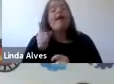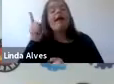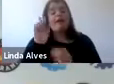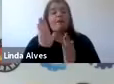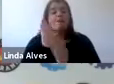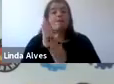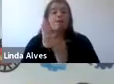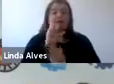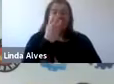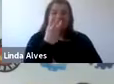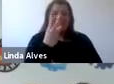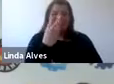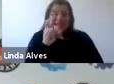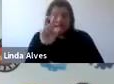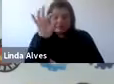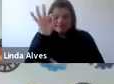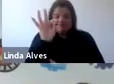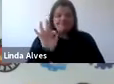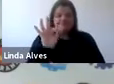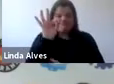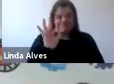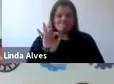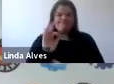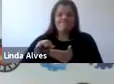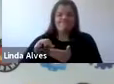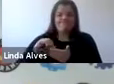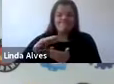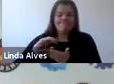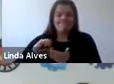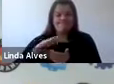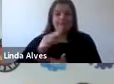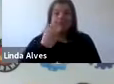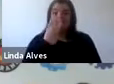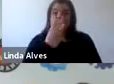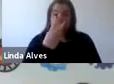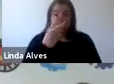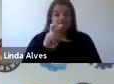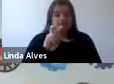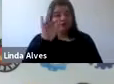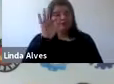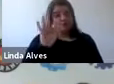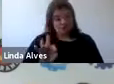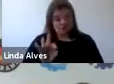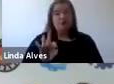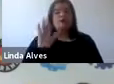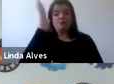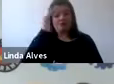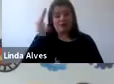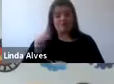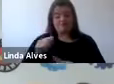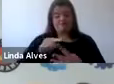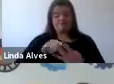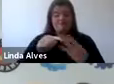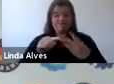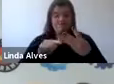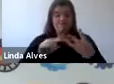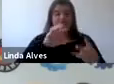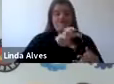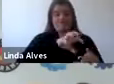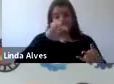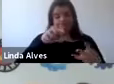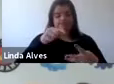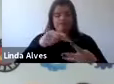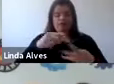35% de demissões aqui no Brasil, né, contando com todas essas 3 plantas. E o Jamil vem aqui